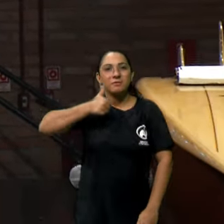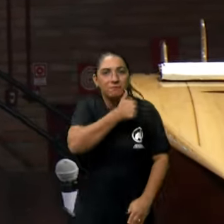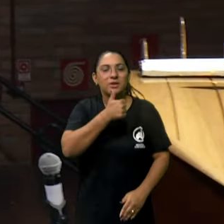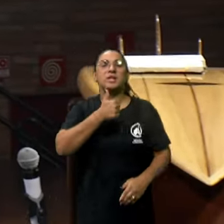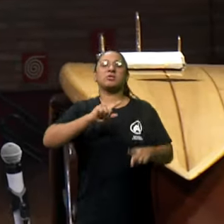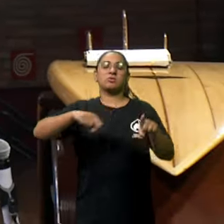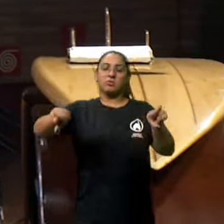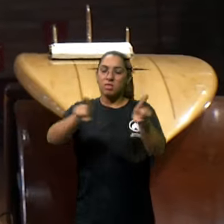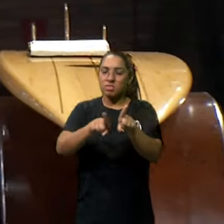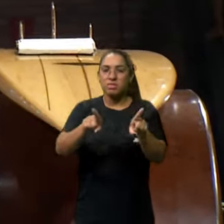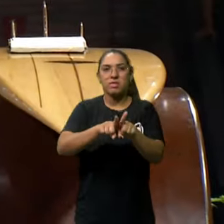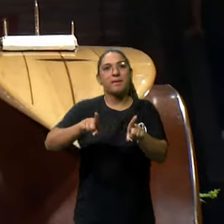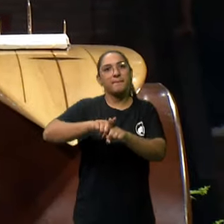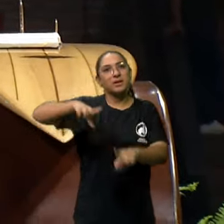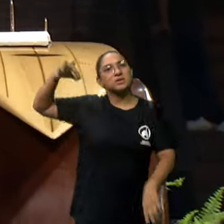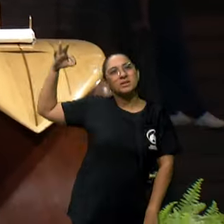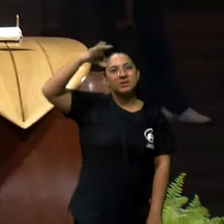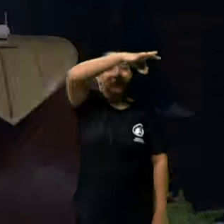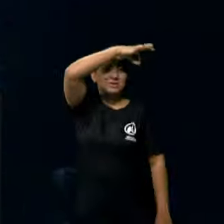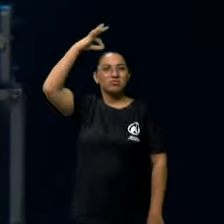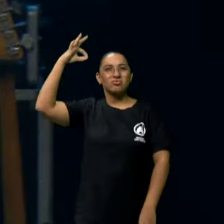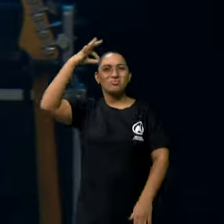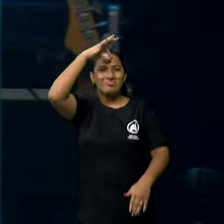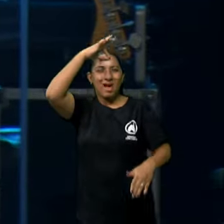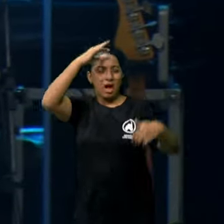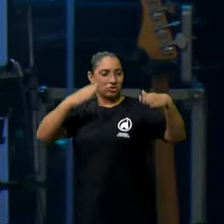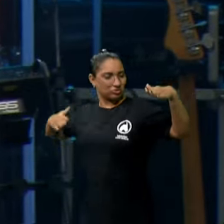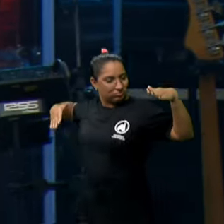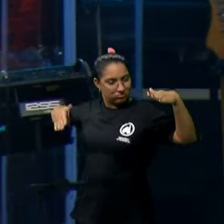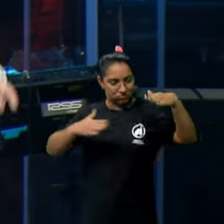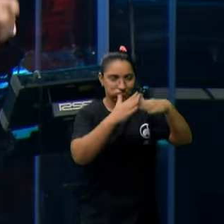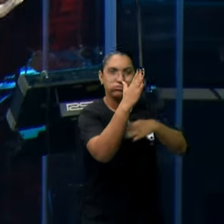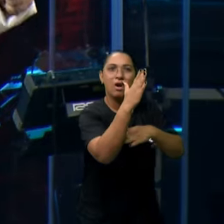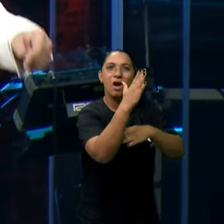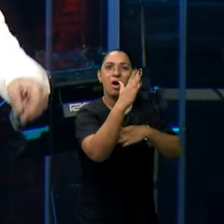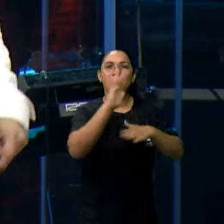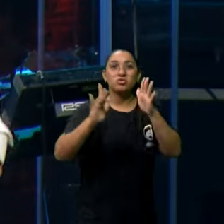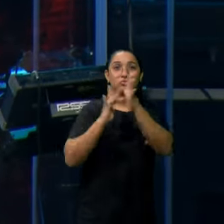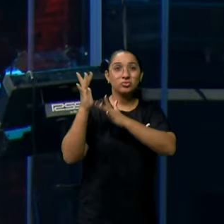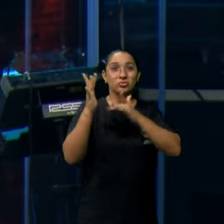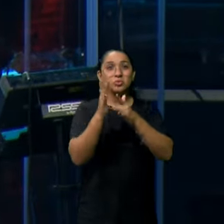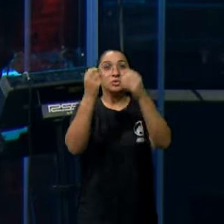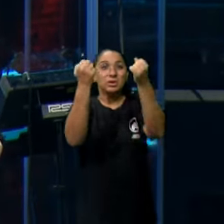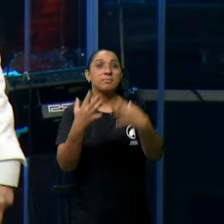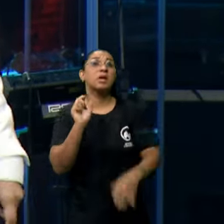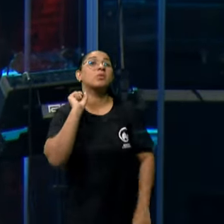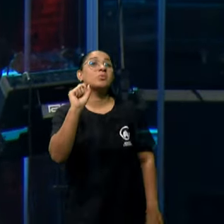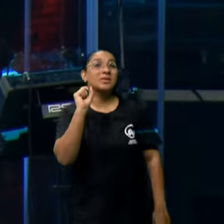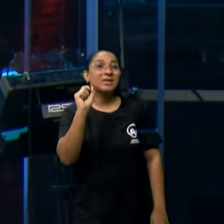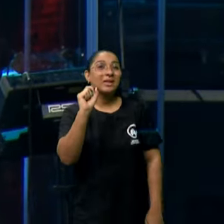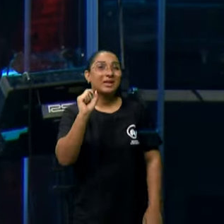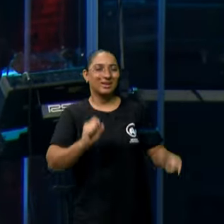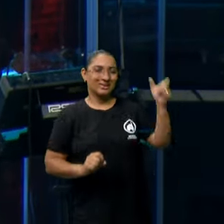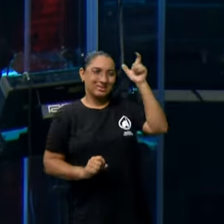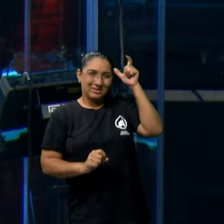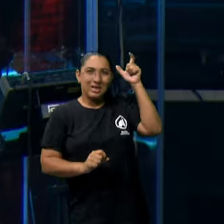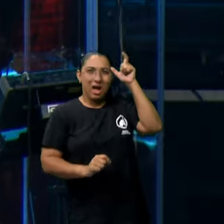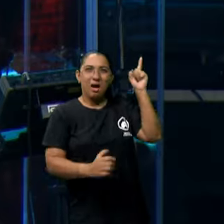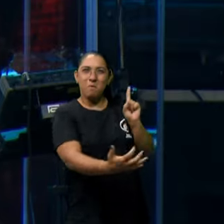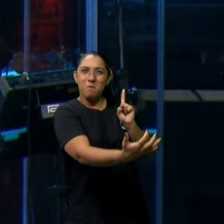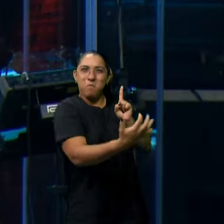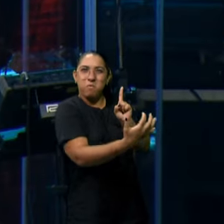mas vai além disso O que Jesus está dizendo condolência com seus escritos